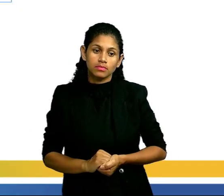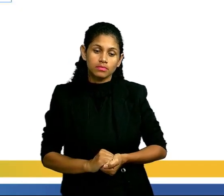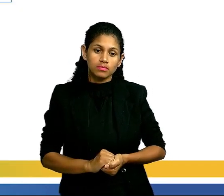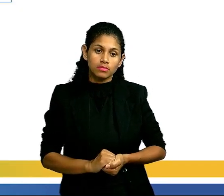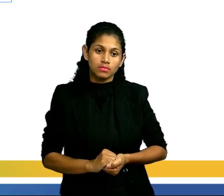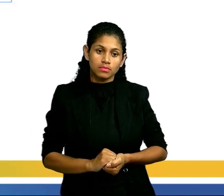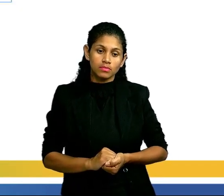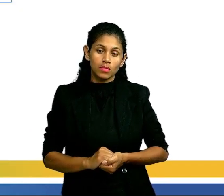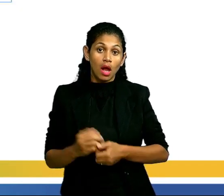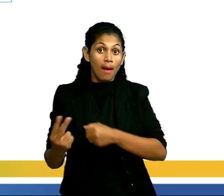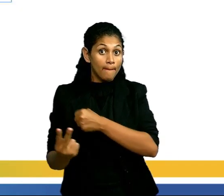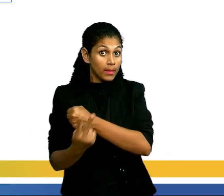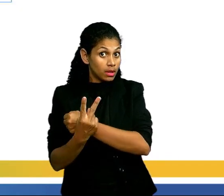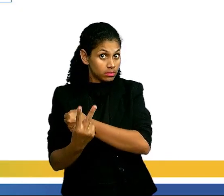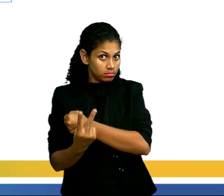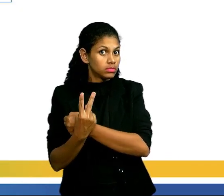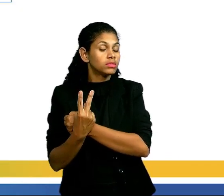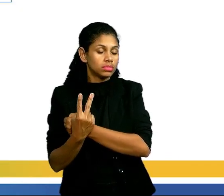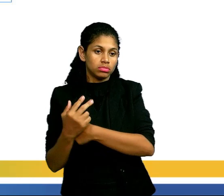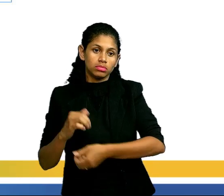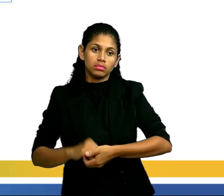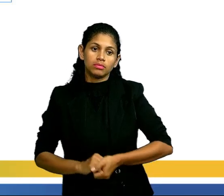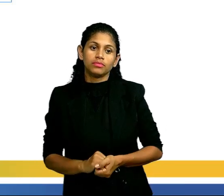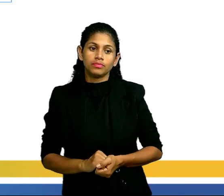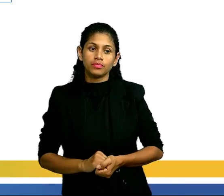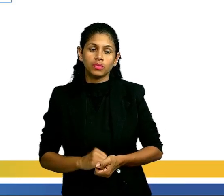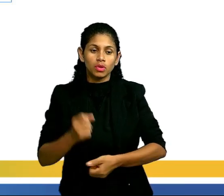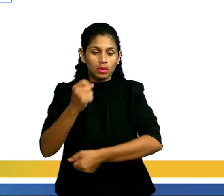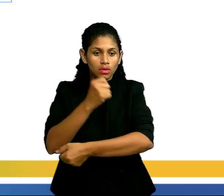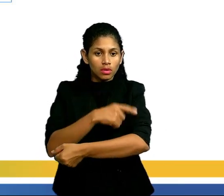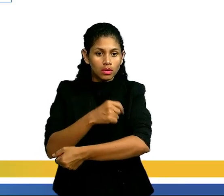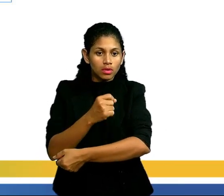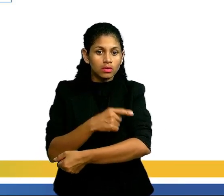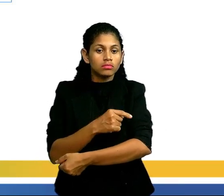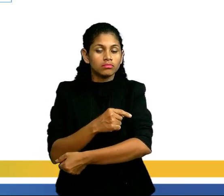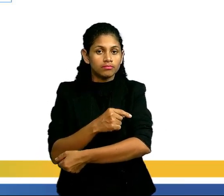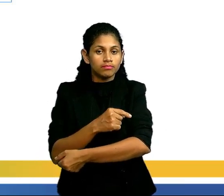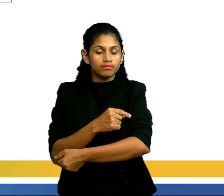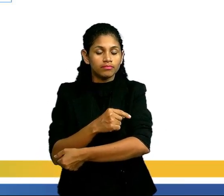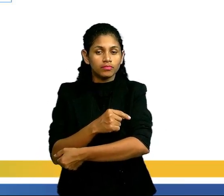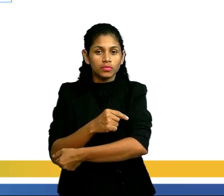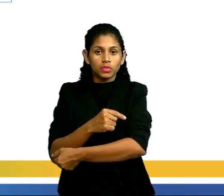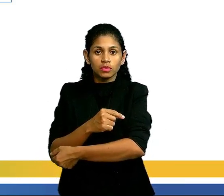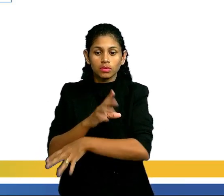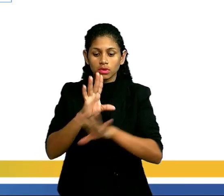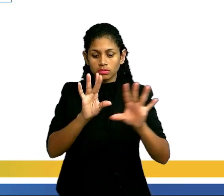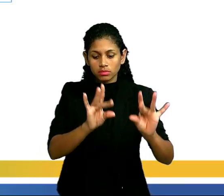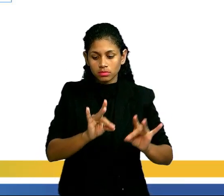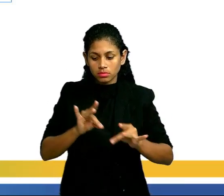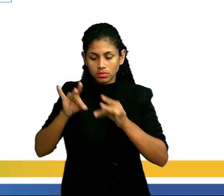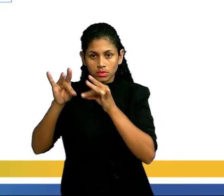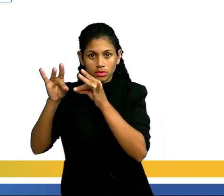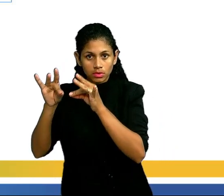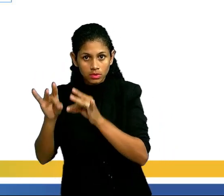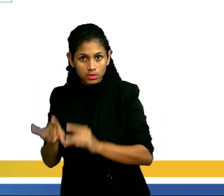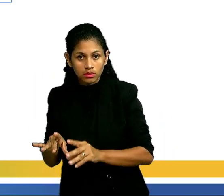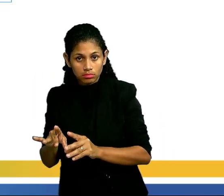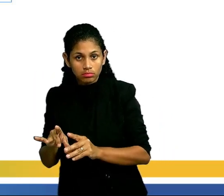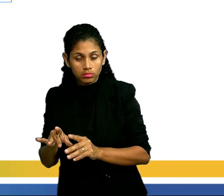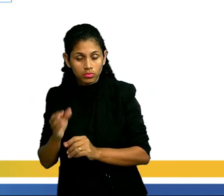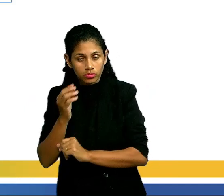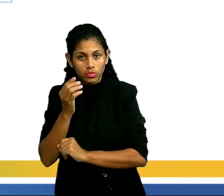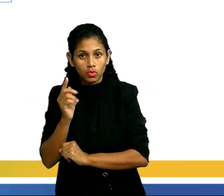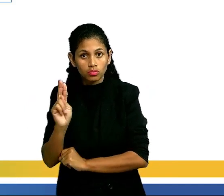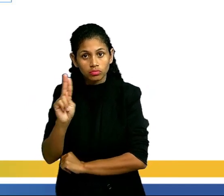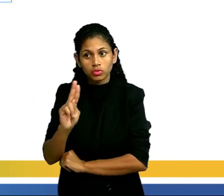então é uma imunização passiva, que quer dizer o quê? Resulta na transferência de anticorpos a partir de outro indivíduo, ou